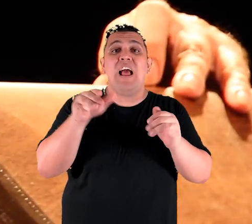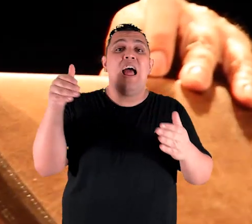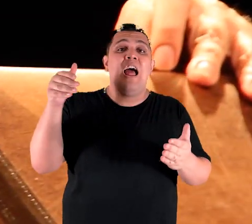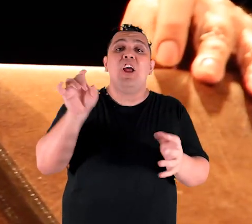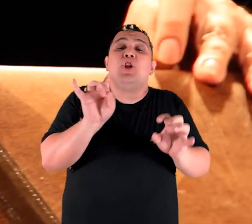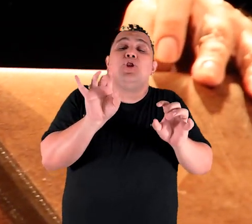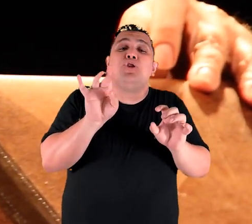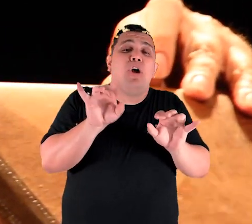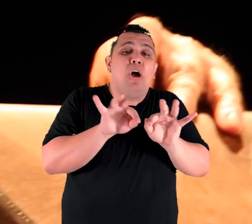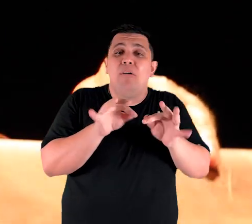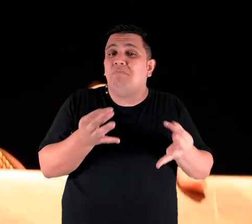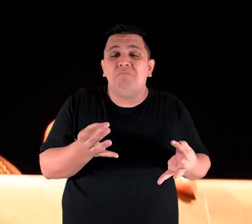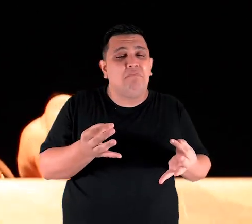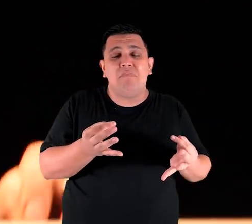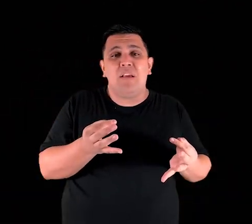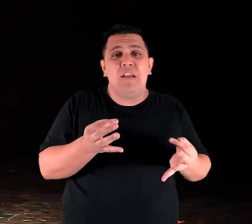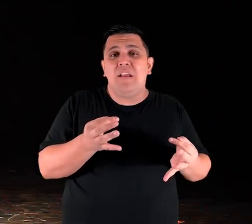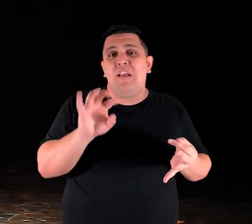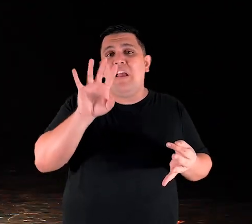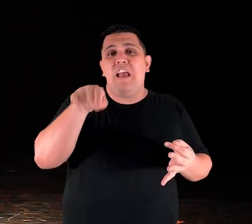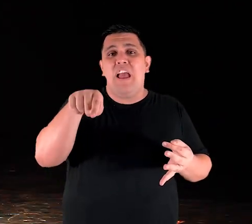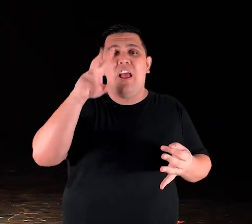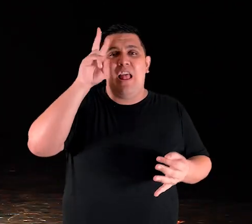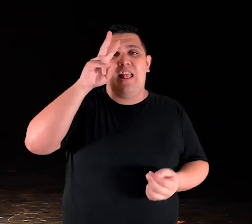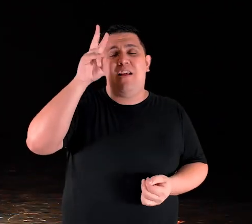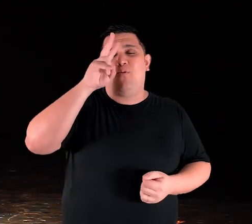Apenas recordação.